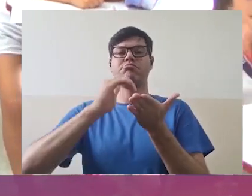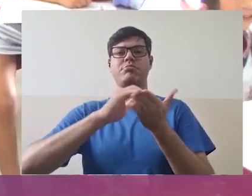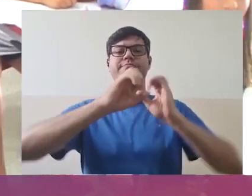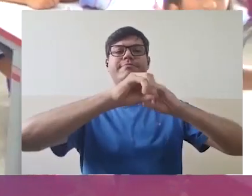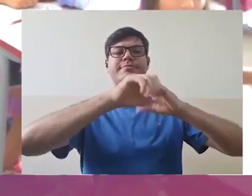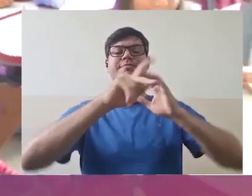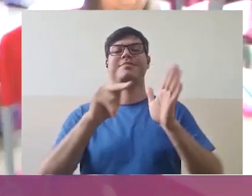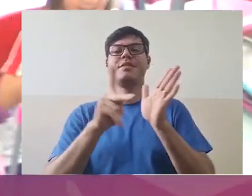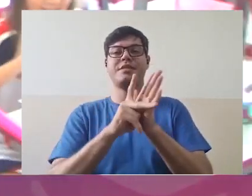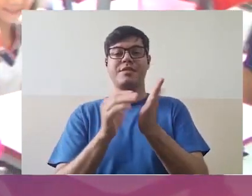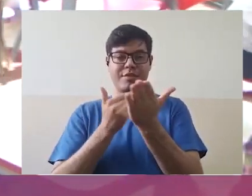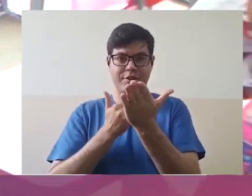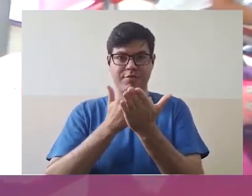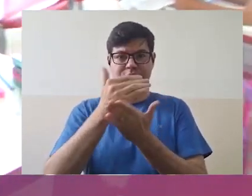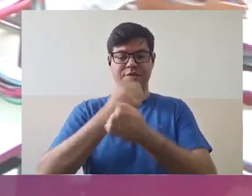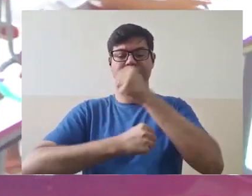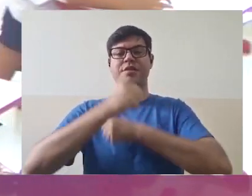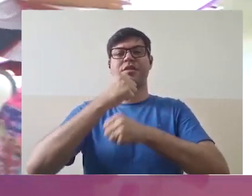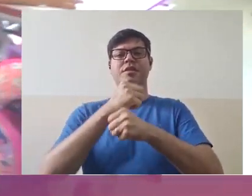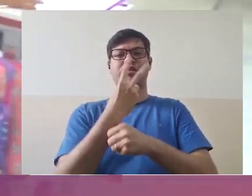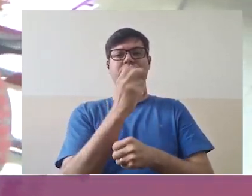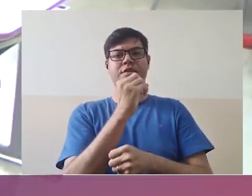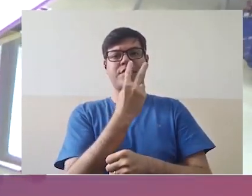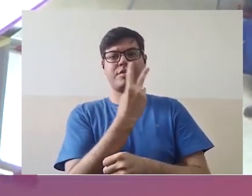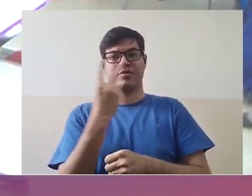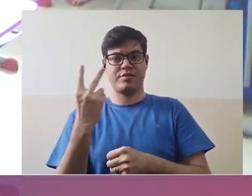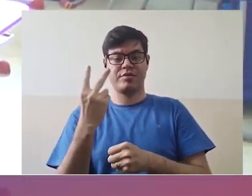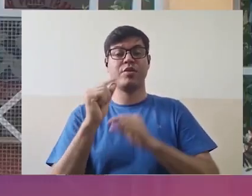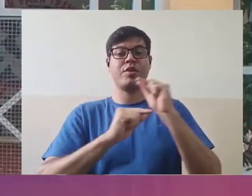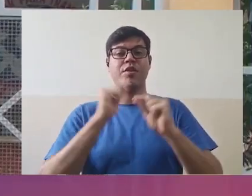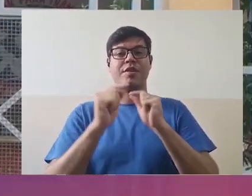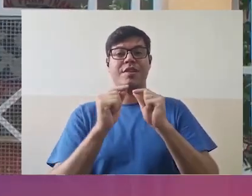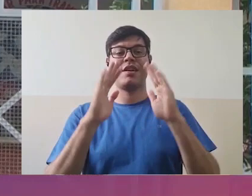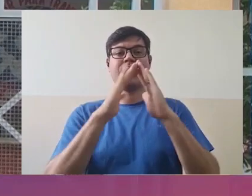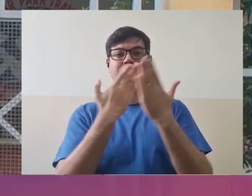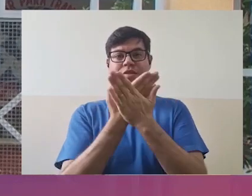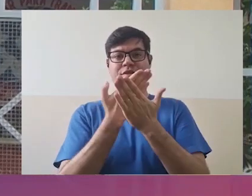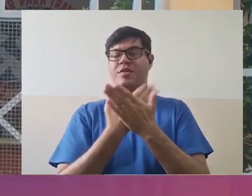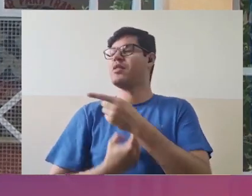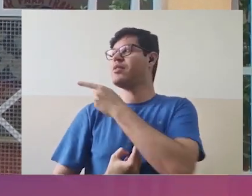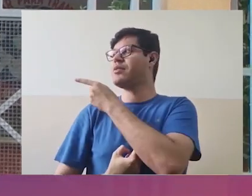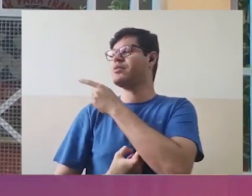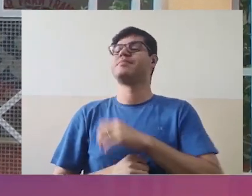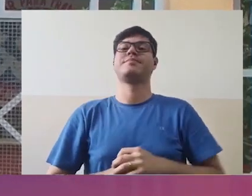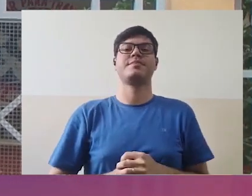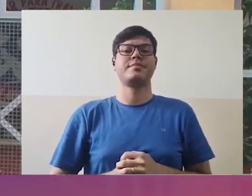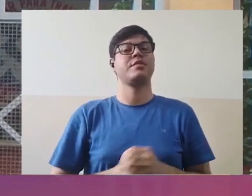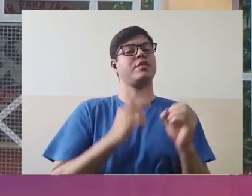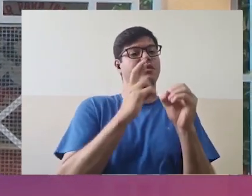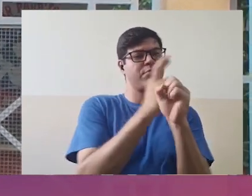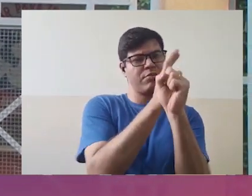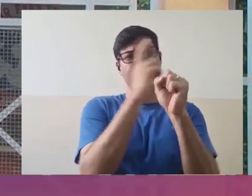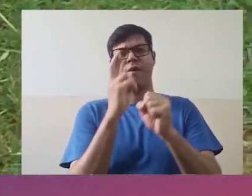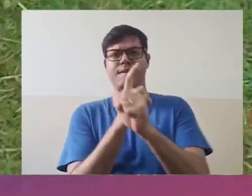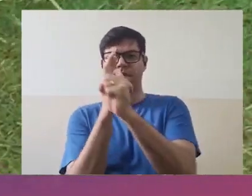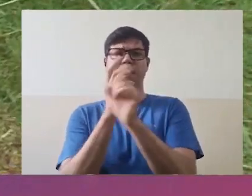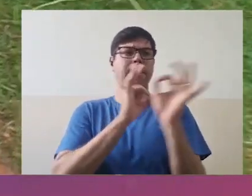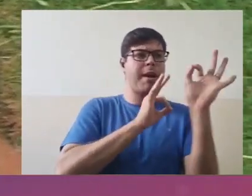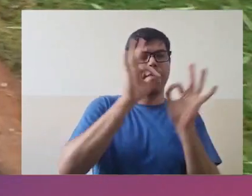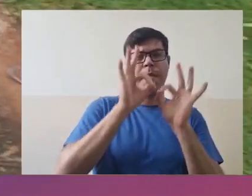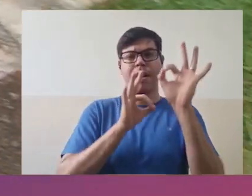A Secretaria de Educação iniciou, ainda em 2022, a reforma da EMEF Adriano Ademir Lombe,